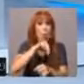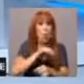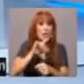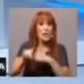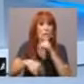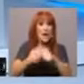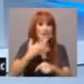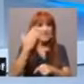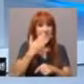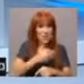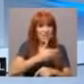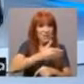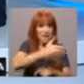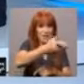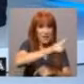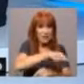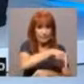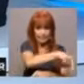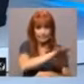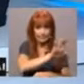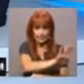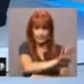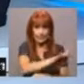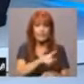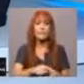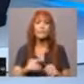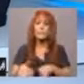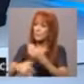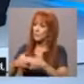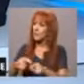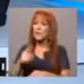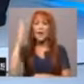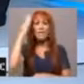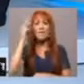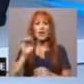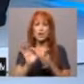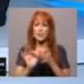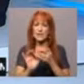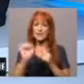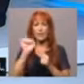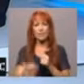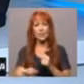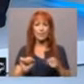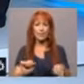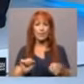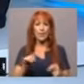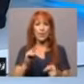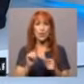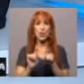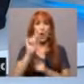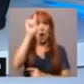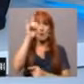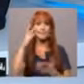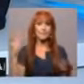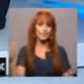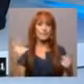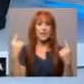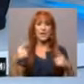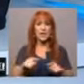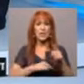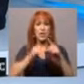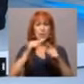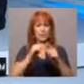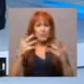durante os próximos dias. Avançando para a previsão mais especificamente nas regiões mais a norte, temos então